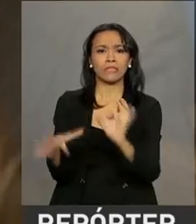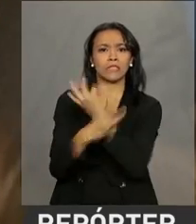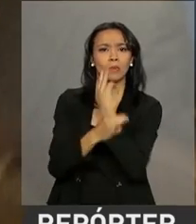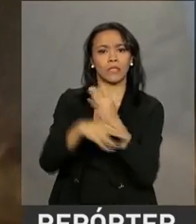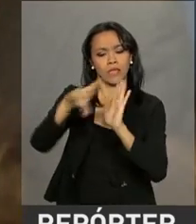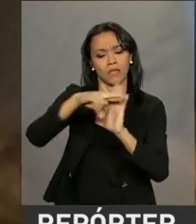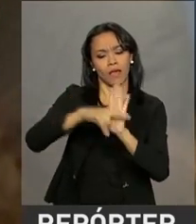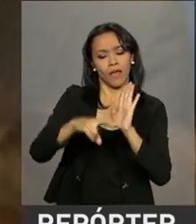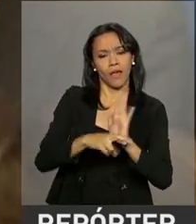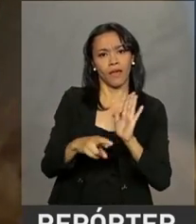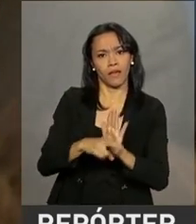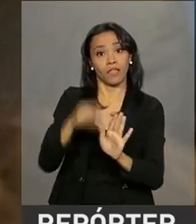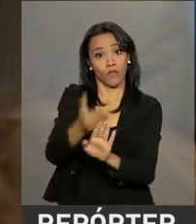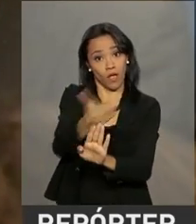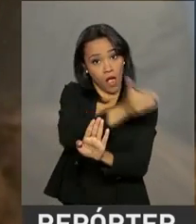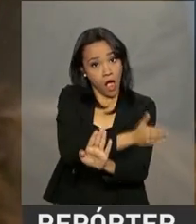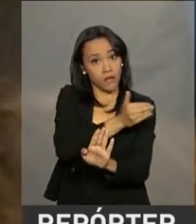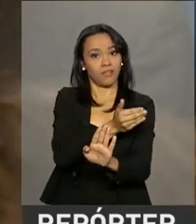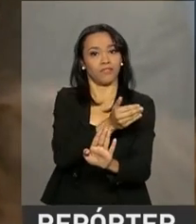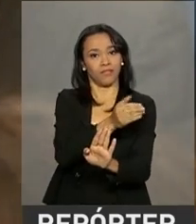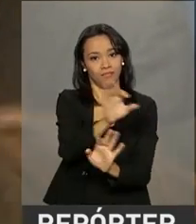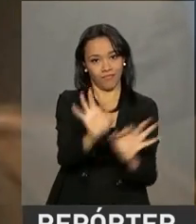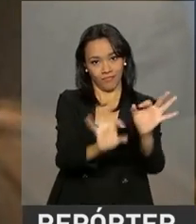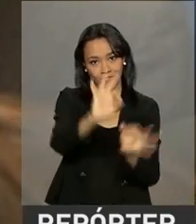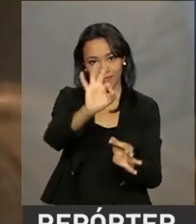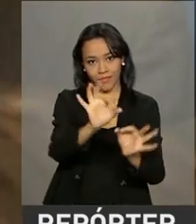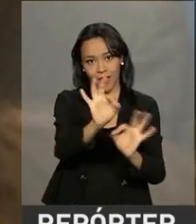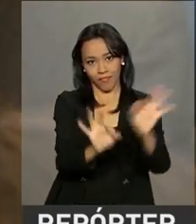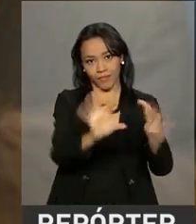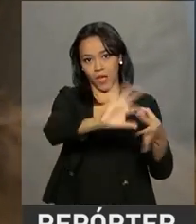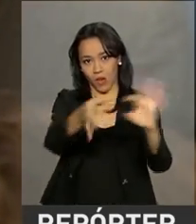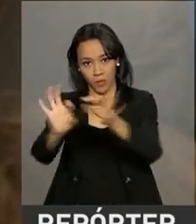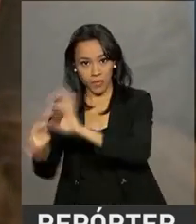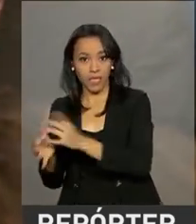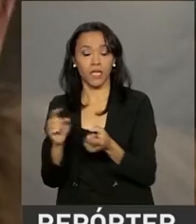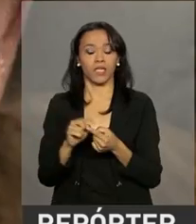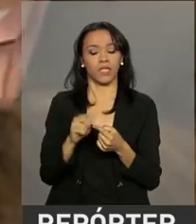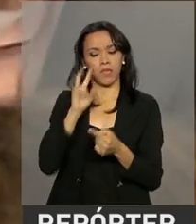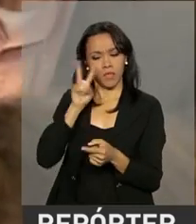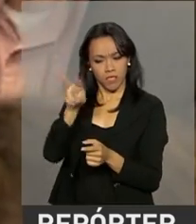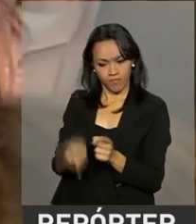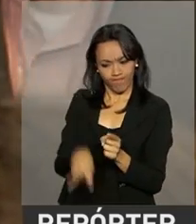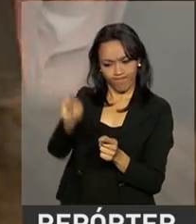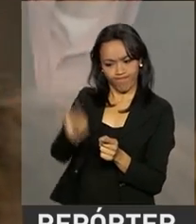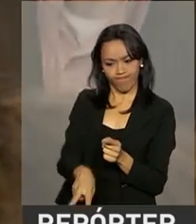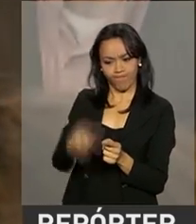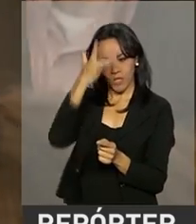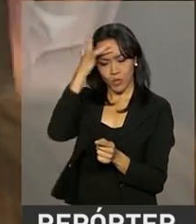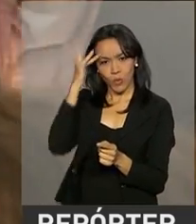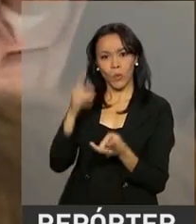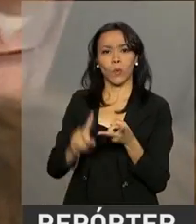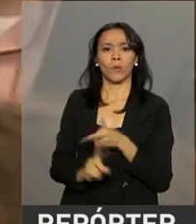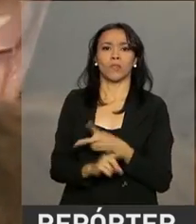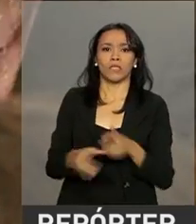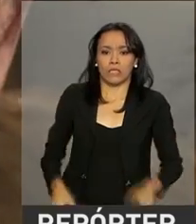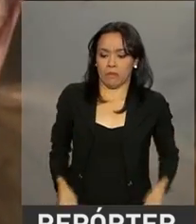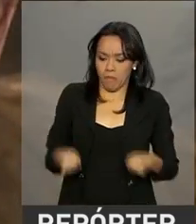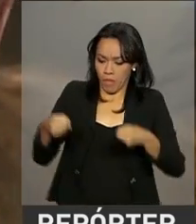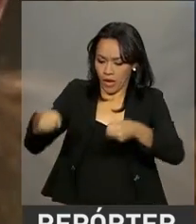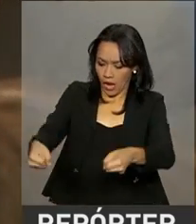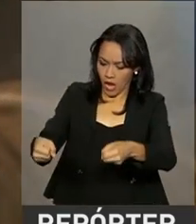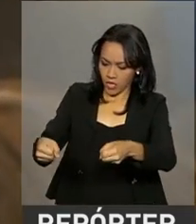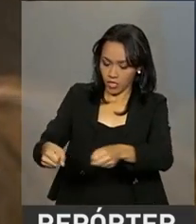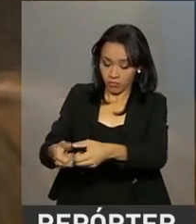agora antes da Olimpíada, que é a retirada do laptop, a revista aleatória de pessoas e de bagagem, isso que é